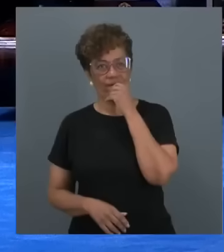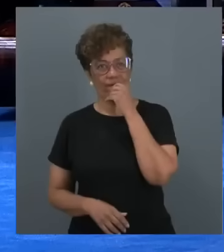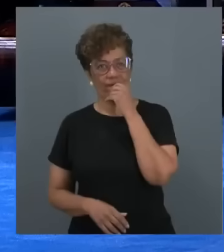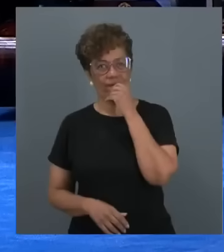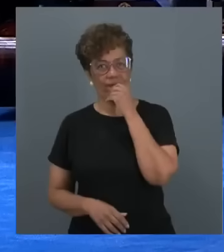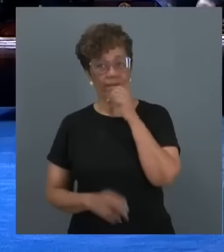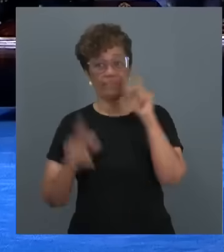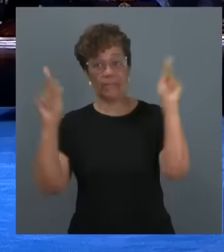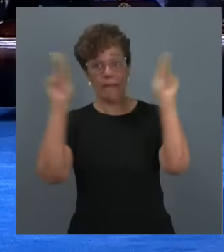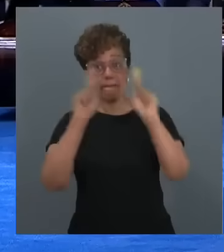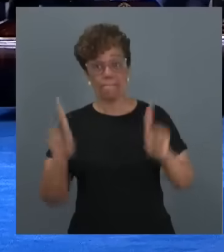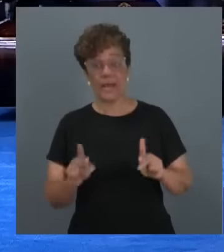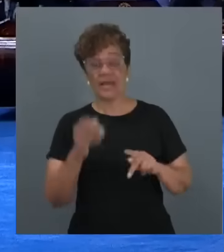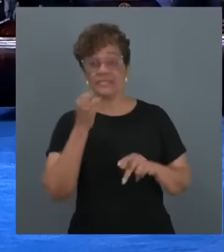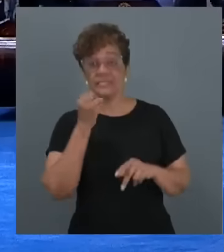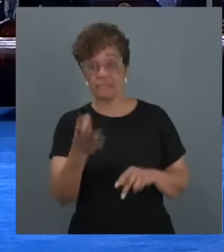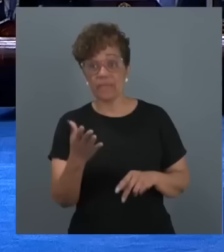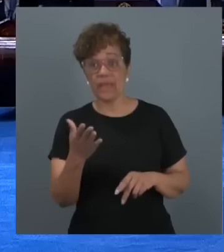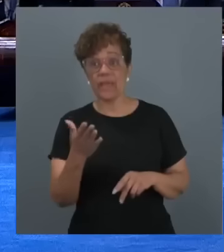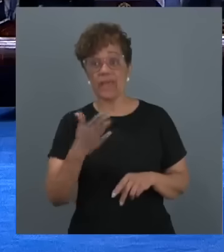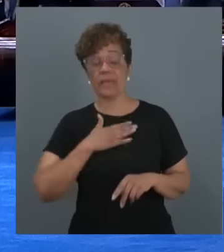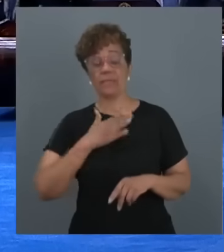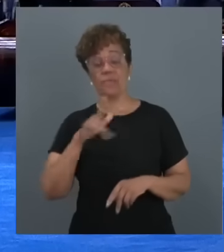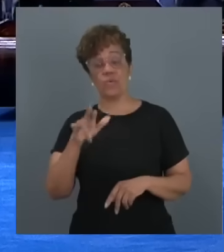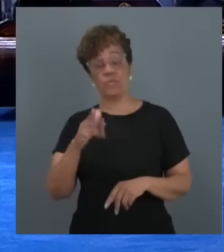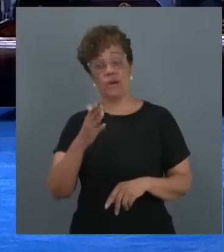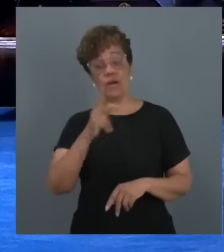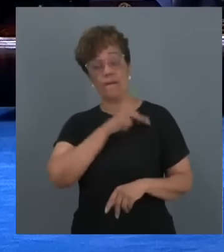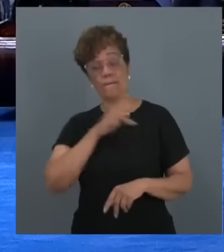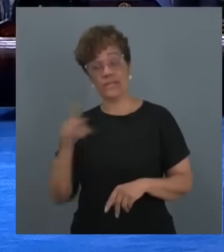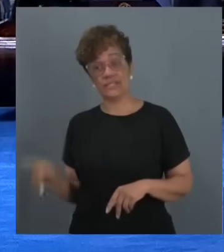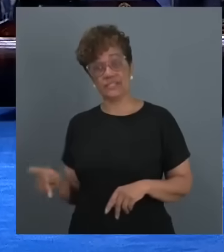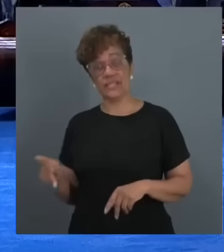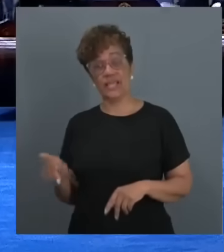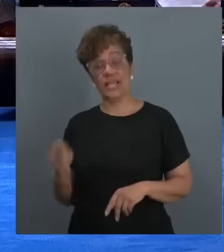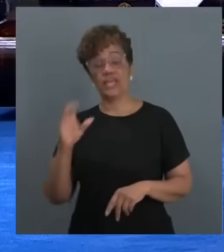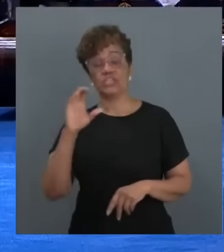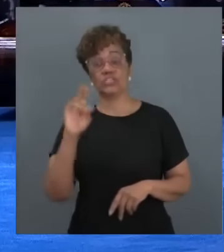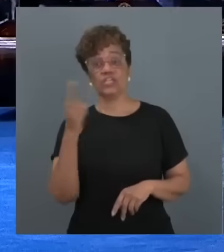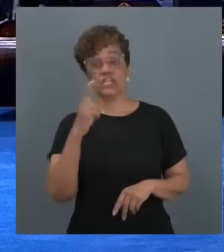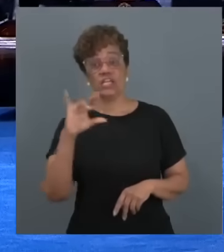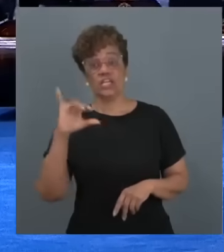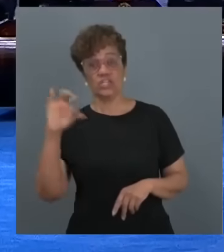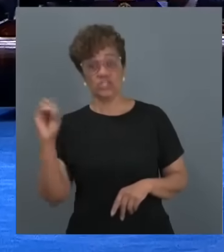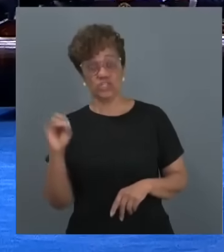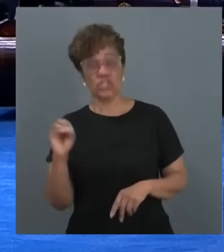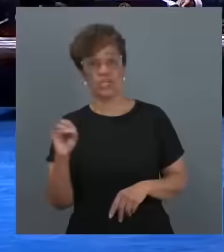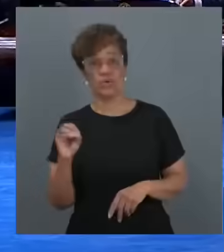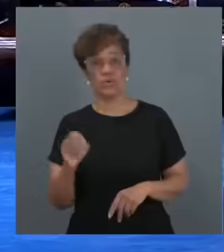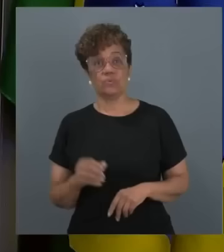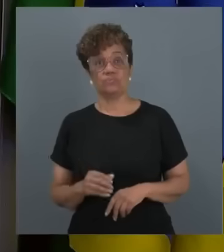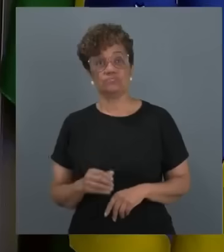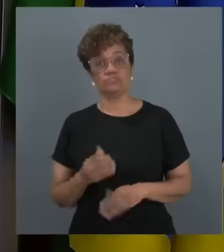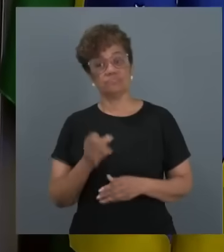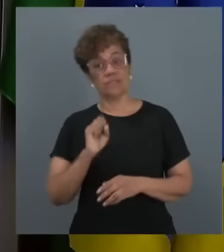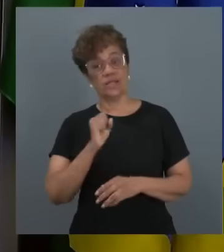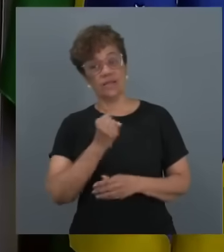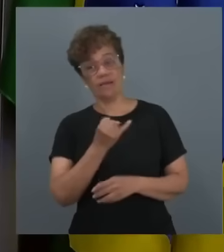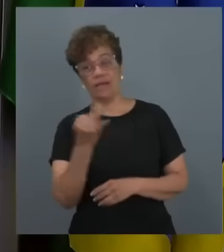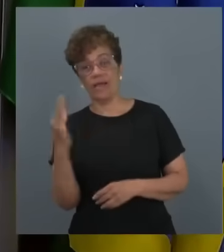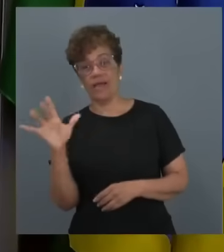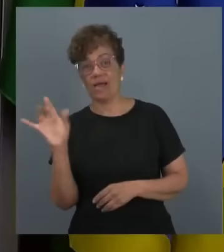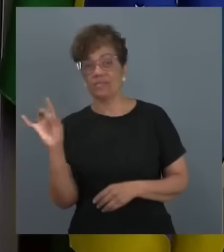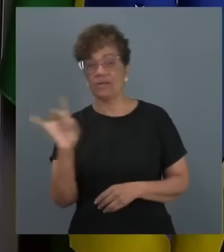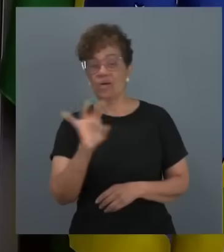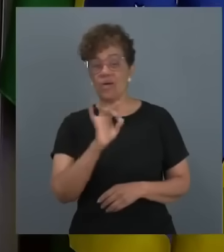Paz e bem, meu querido irmão, presidente dessa sessão, senador Chico Rodrigues. Quero cumprimentar as demais senadoras, demais senadores